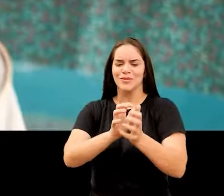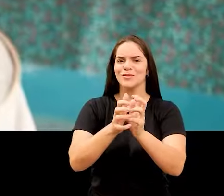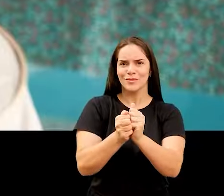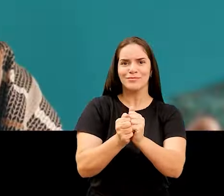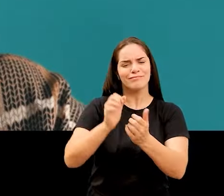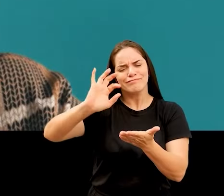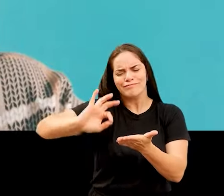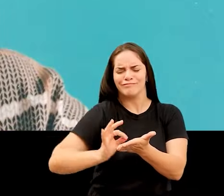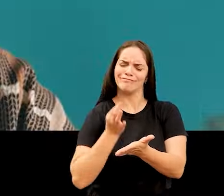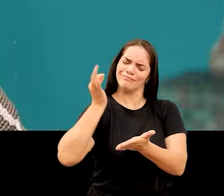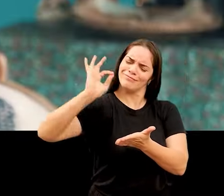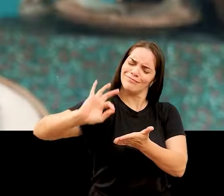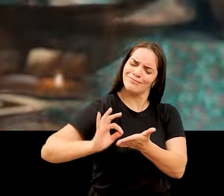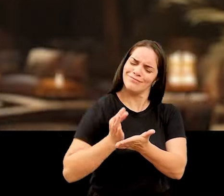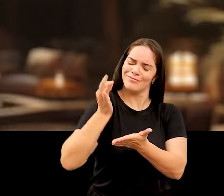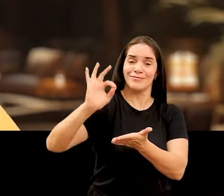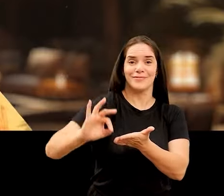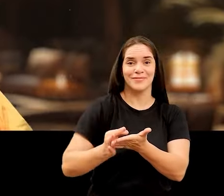Arte em Labirinto.